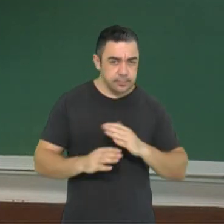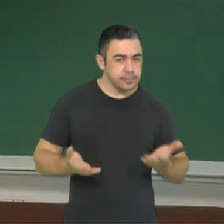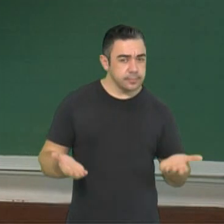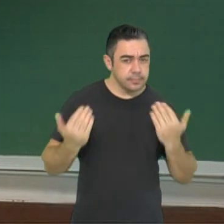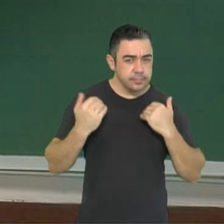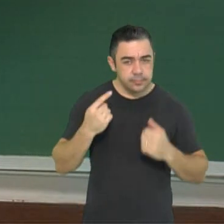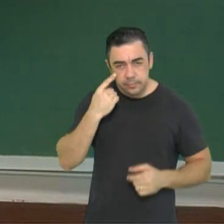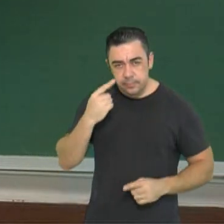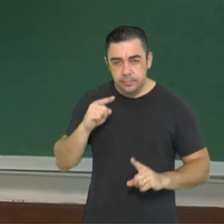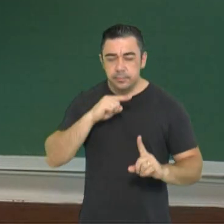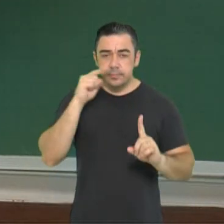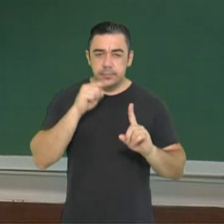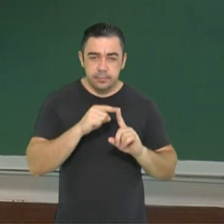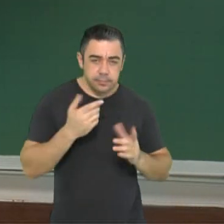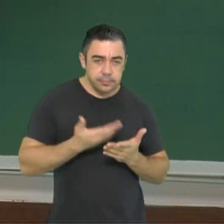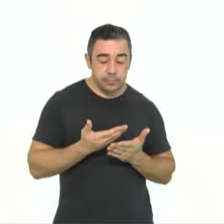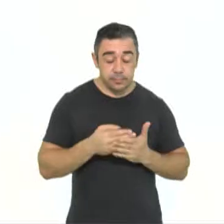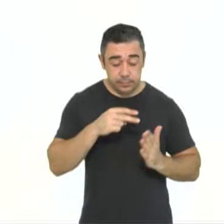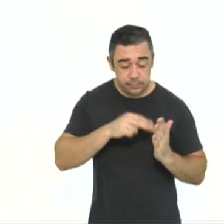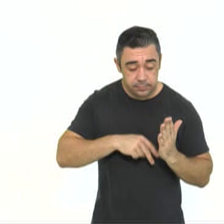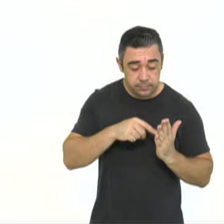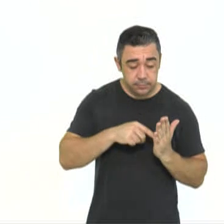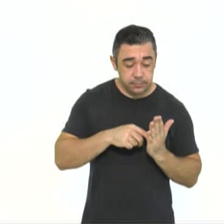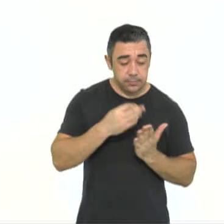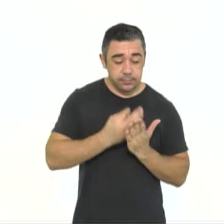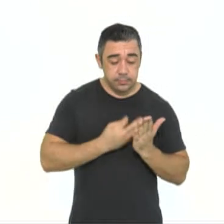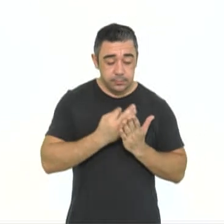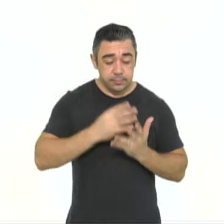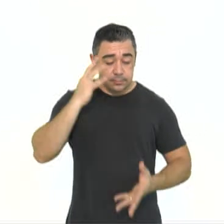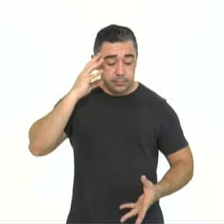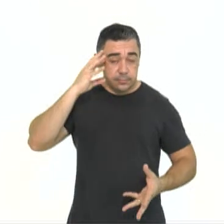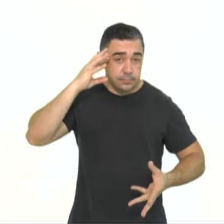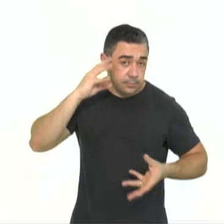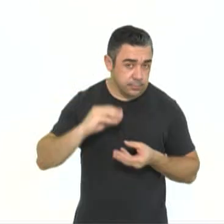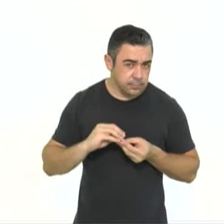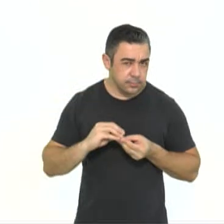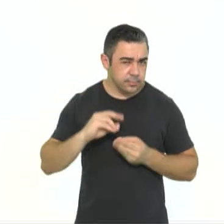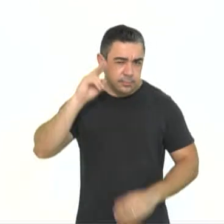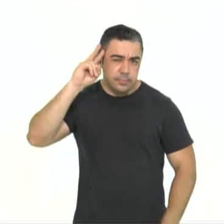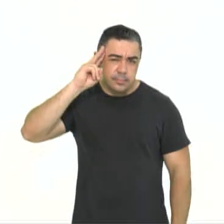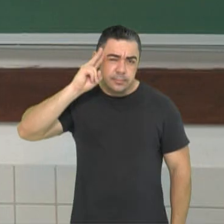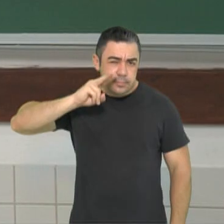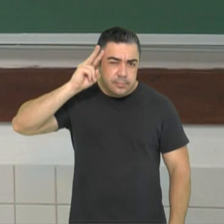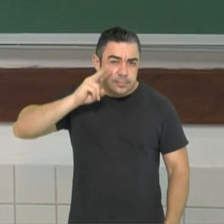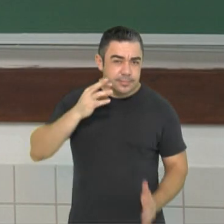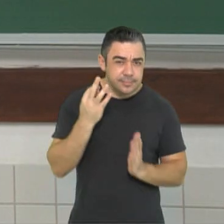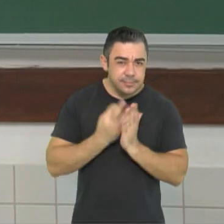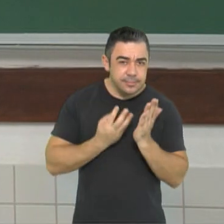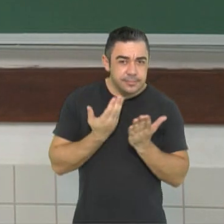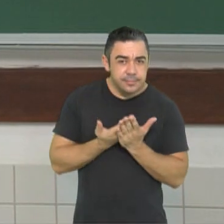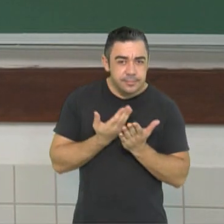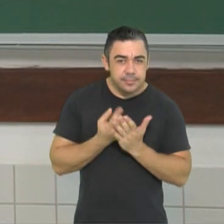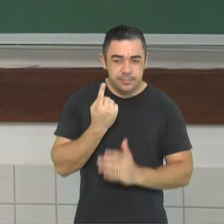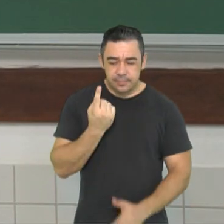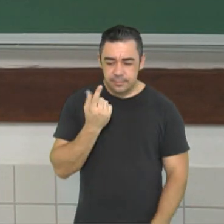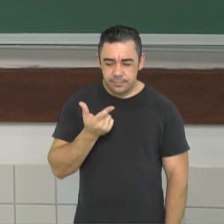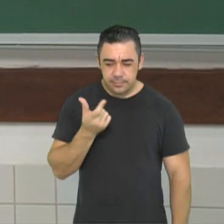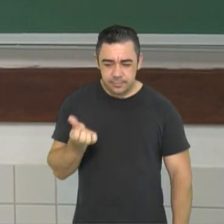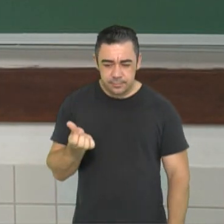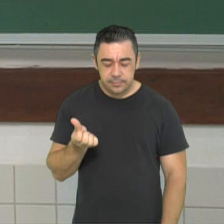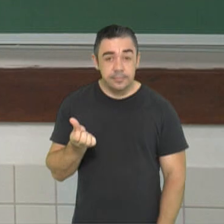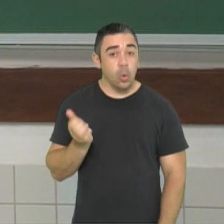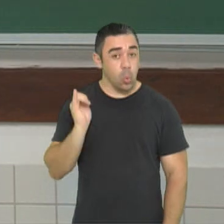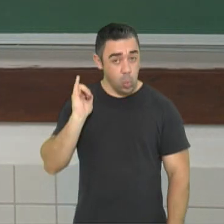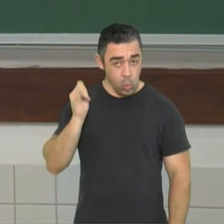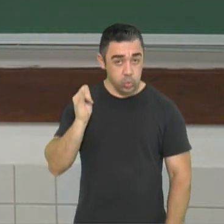nossos objetivos. Ler texto compreensivamente. Será que vocês estão lembrados do texto que nós lemos na aula anterior, aquele conto? Hoje a gente